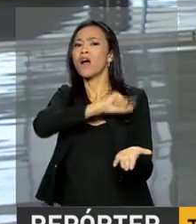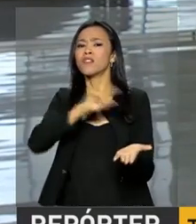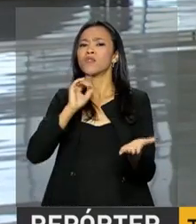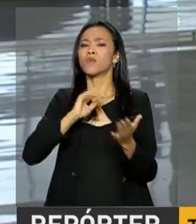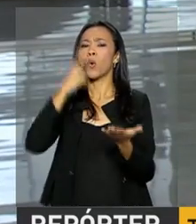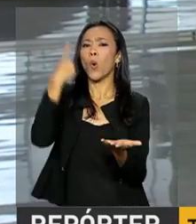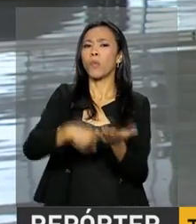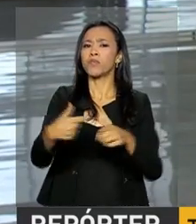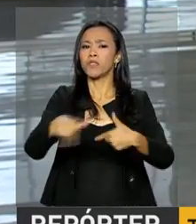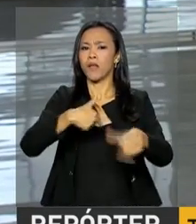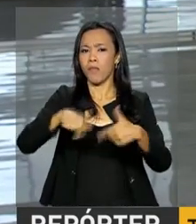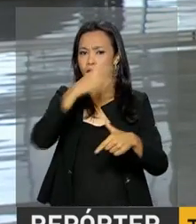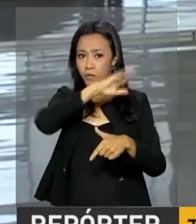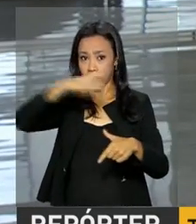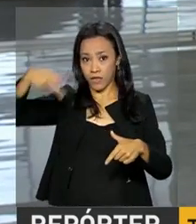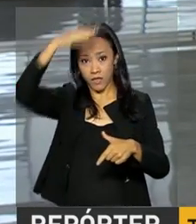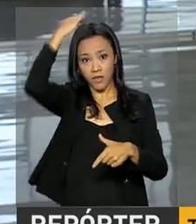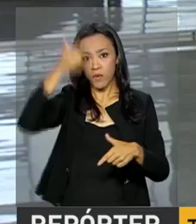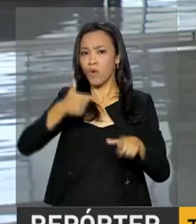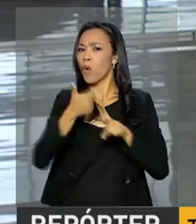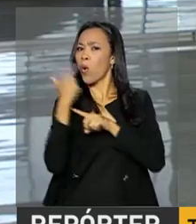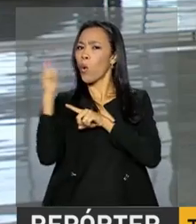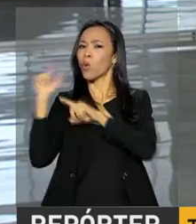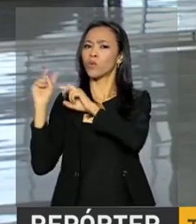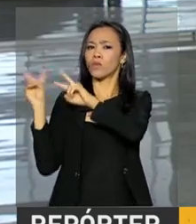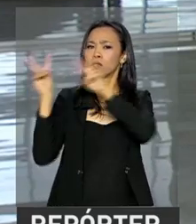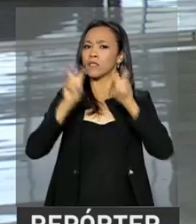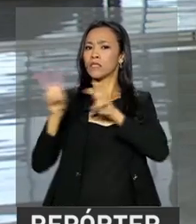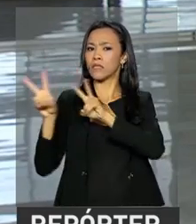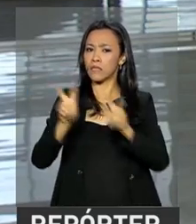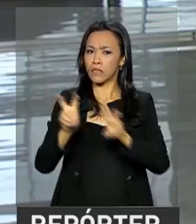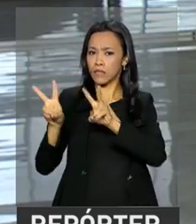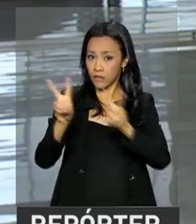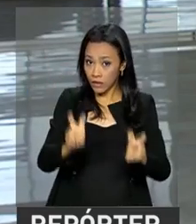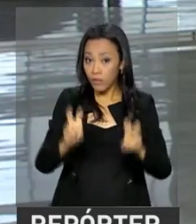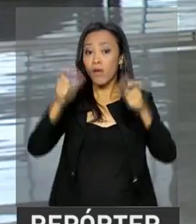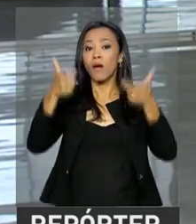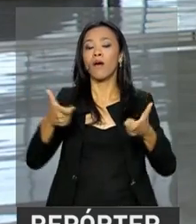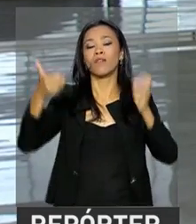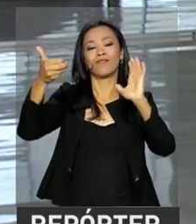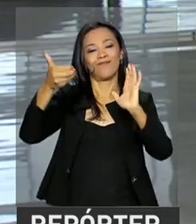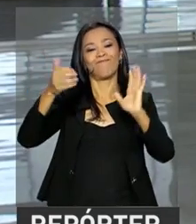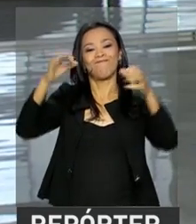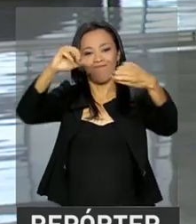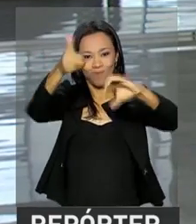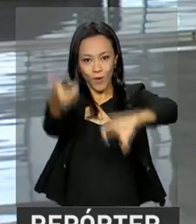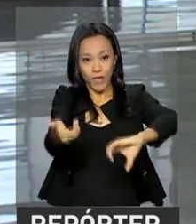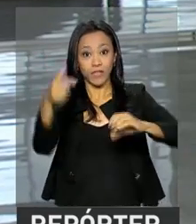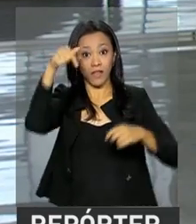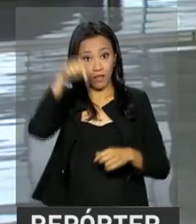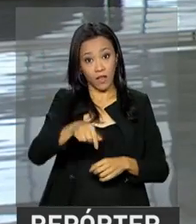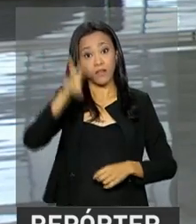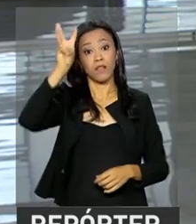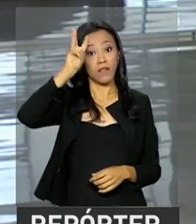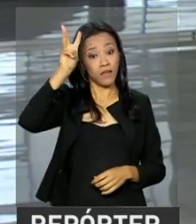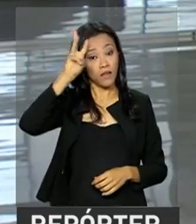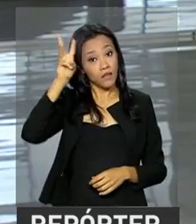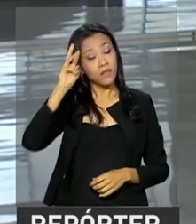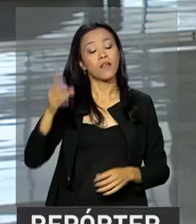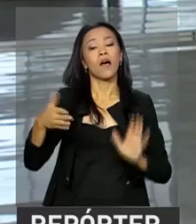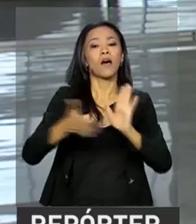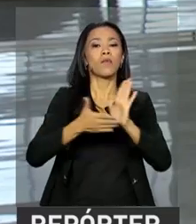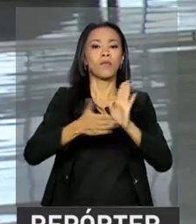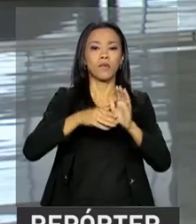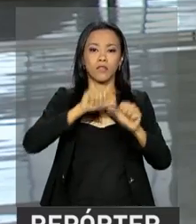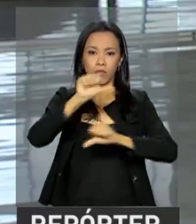sobre alguns assuntos de alguns assuntos de interesse do governo no Congresso Nacional nesta terça-feira a reforma trabalhista avançou no